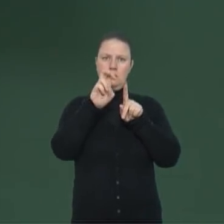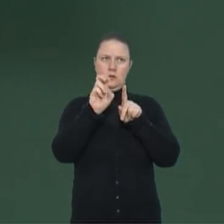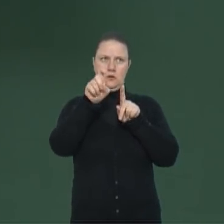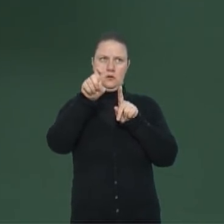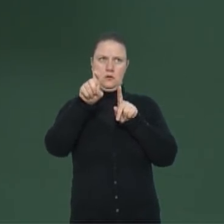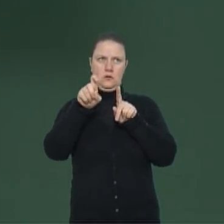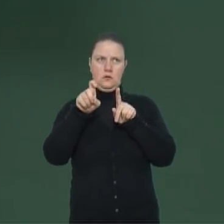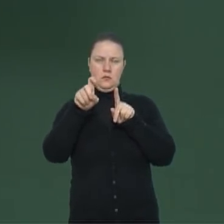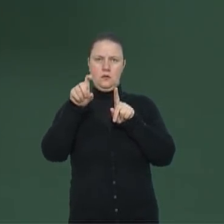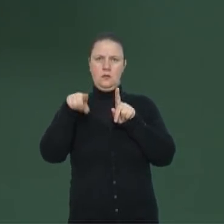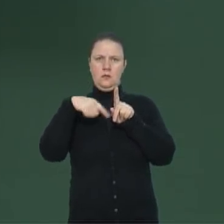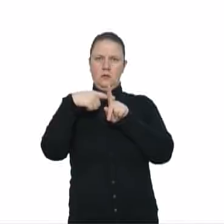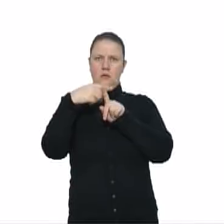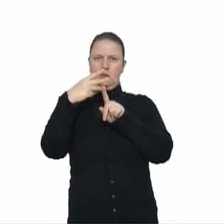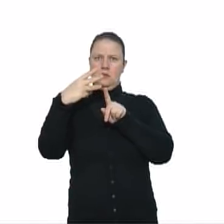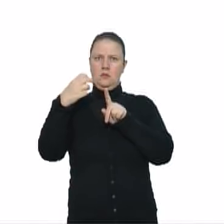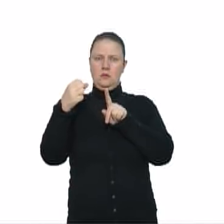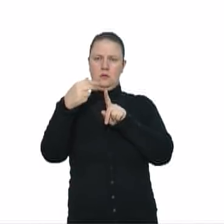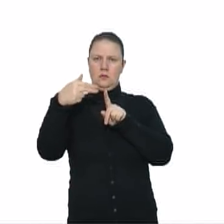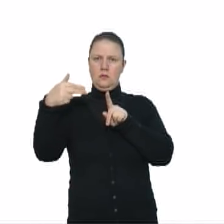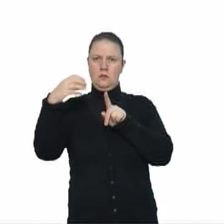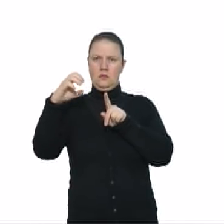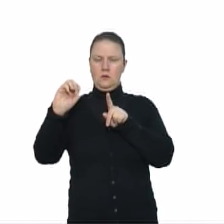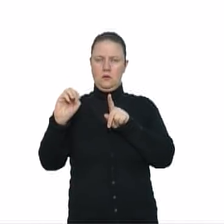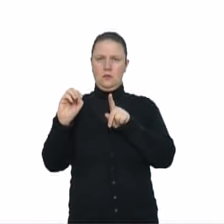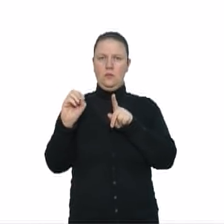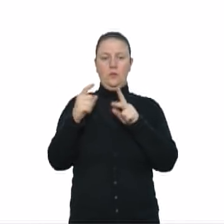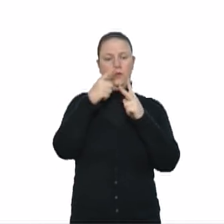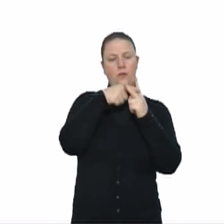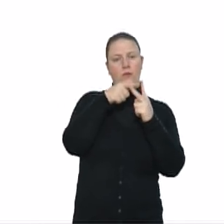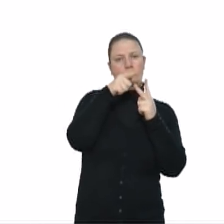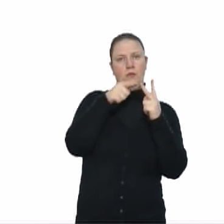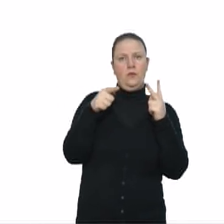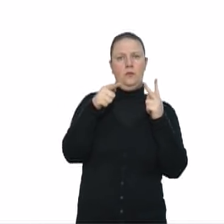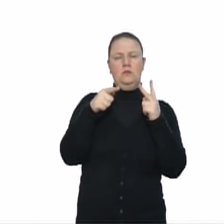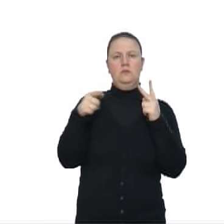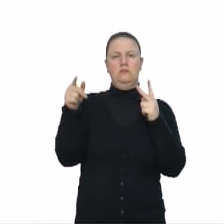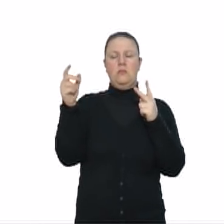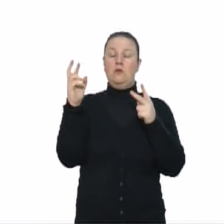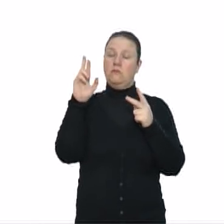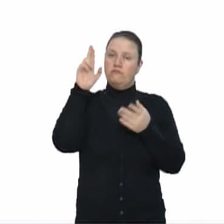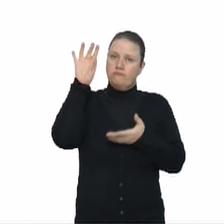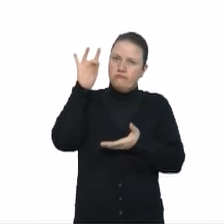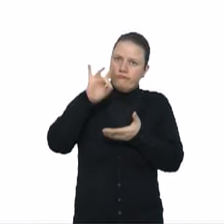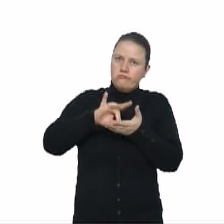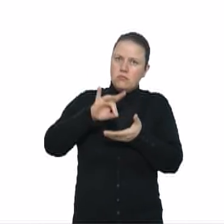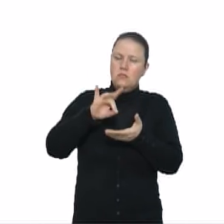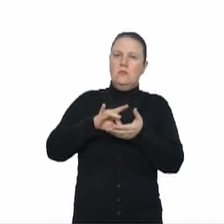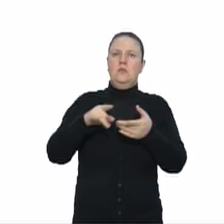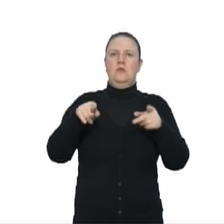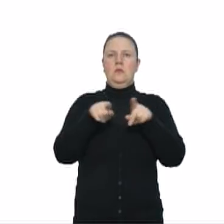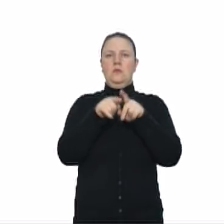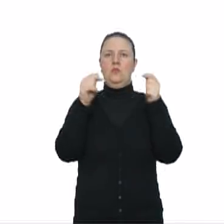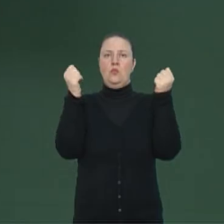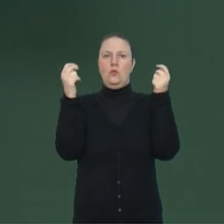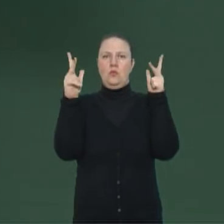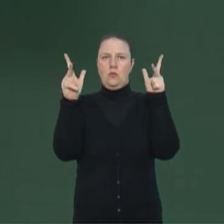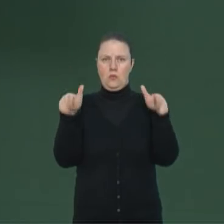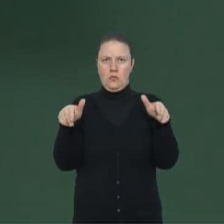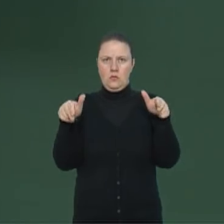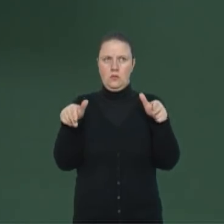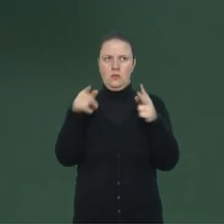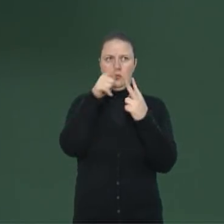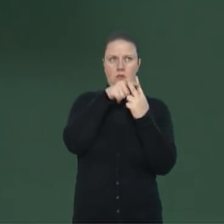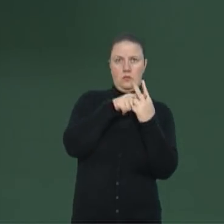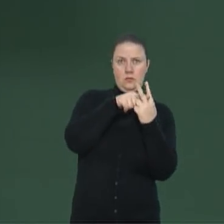mais 36 igual a zero, de modo que as raízes sejam reais e iguais. Vamos relembrar do seguinte, tá? Para as raízes